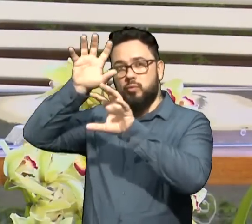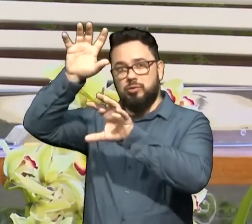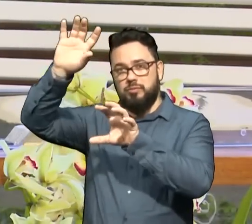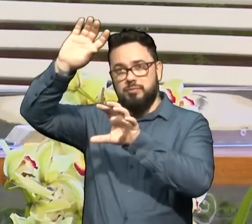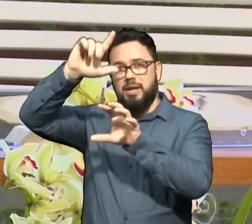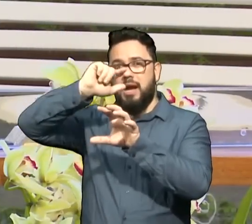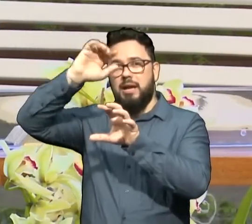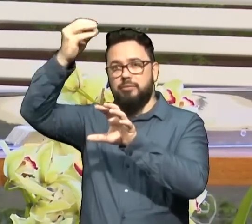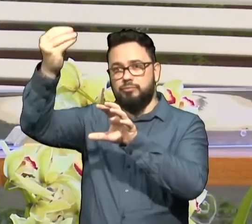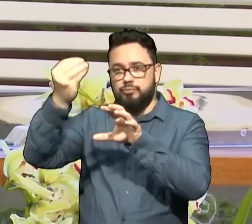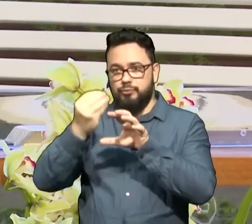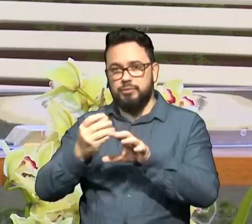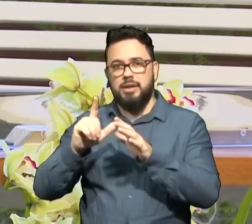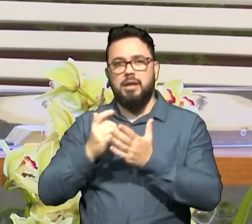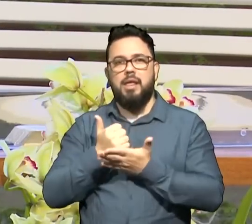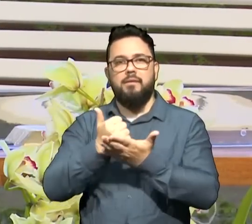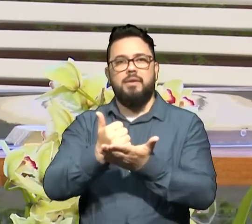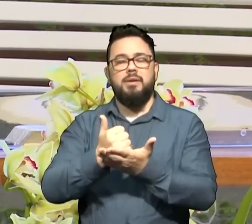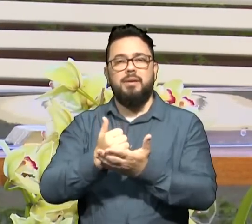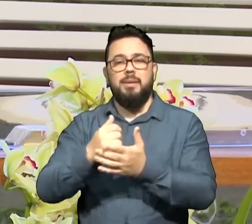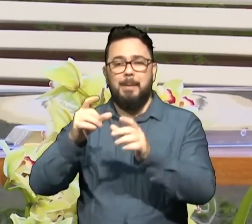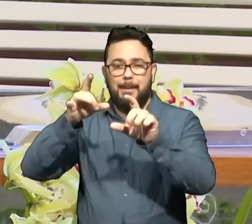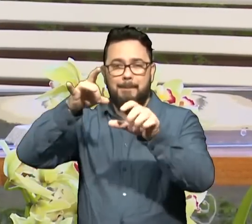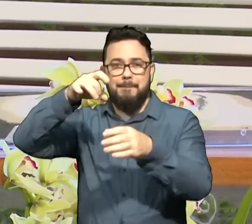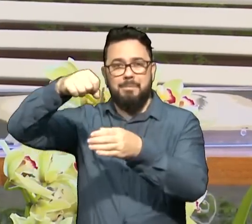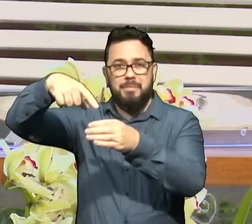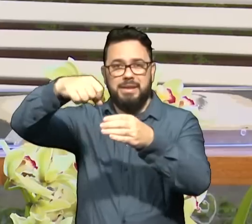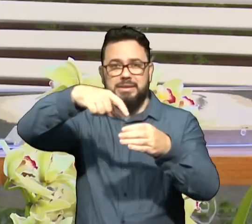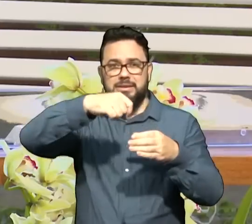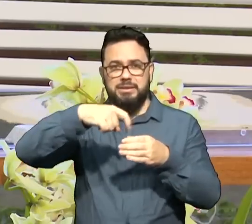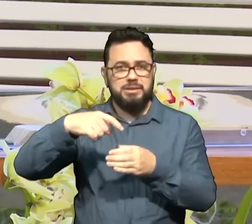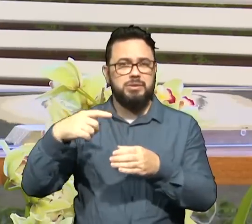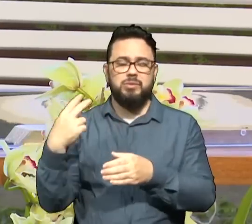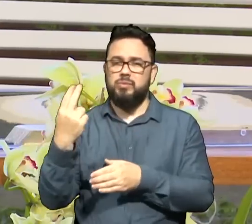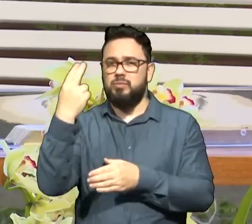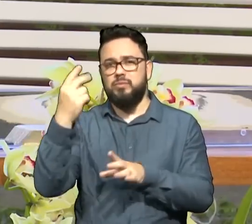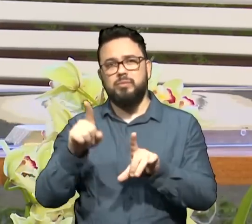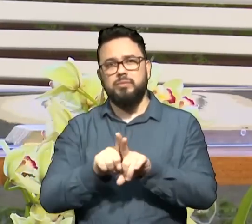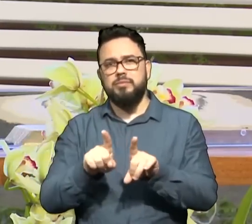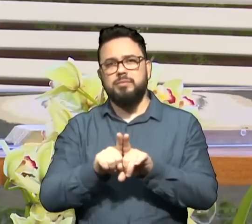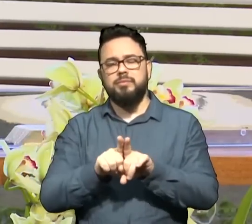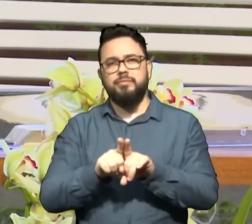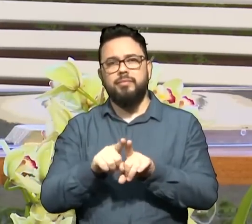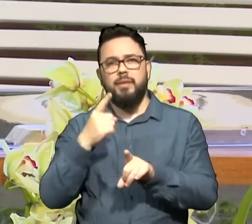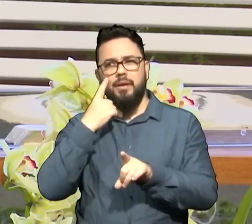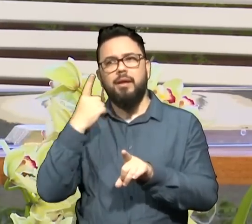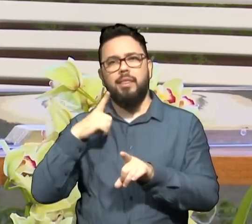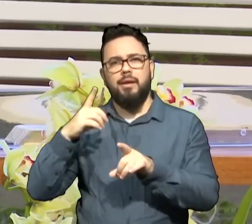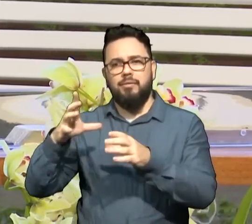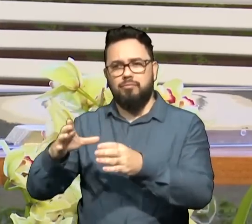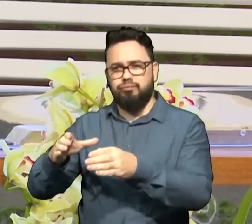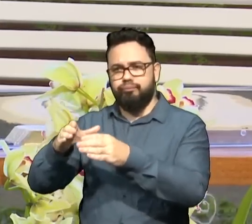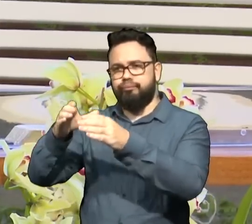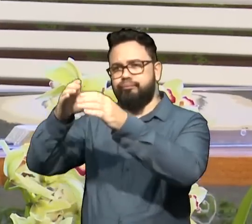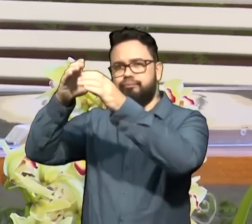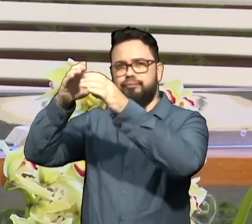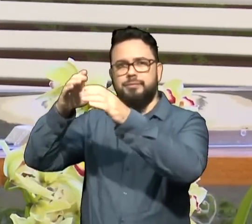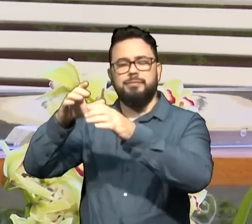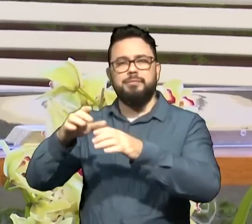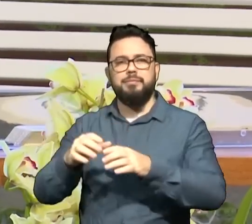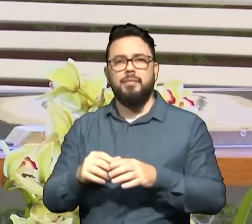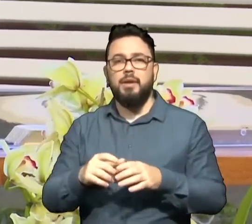plantar muita coisa Vocês estão vendo que é uma ilha eh vulcânica e na época era um centro de